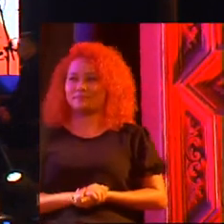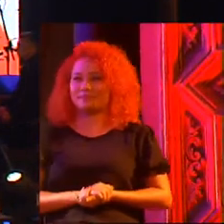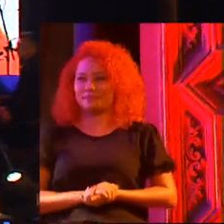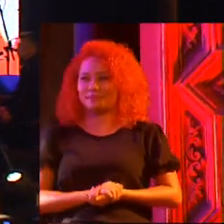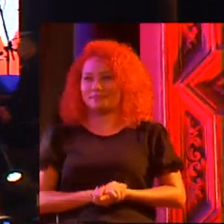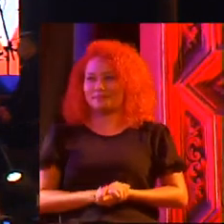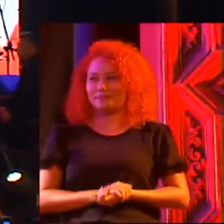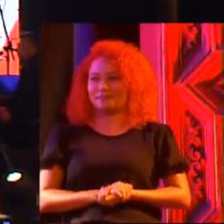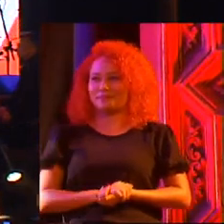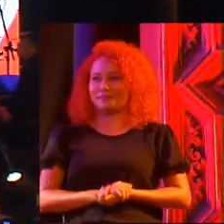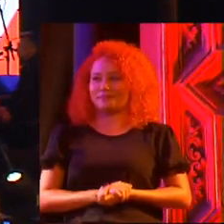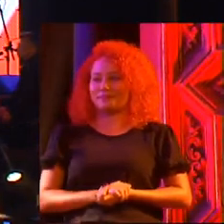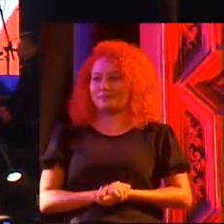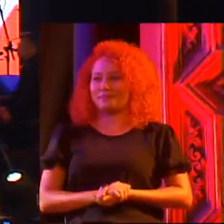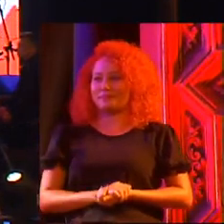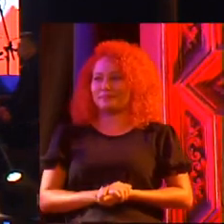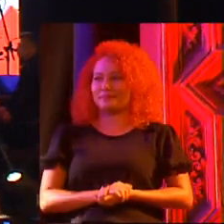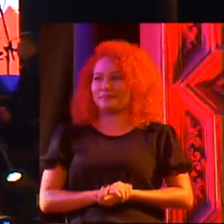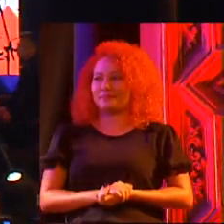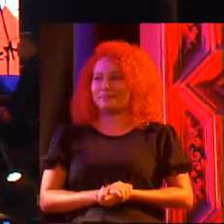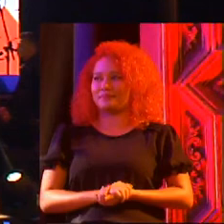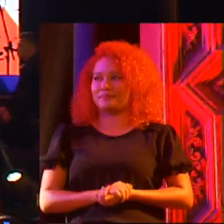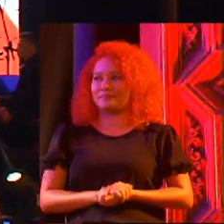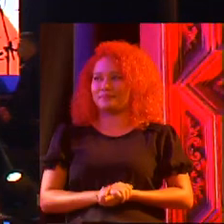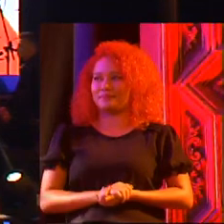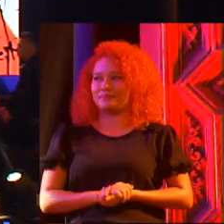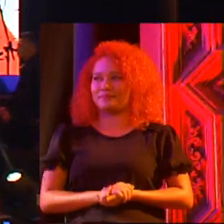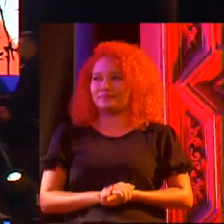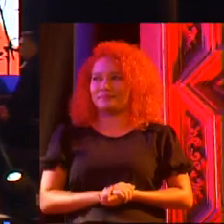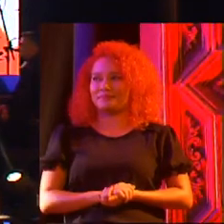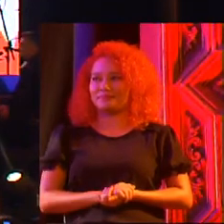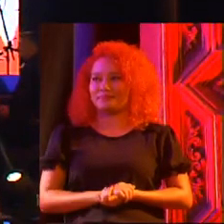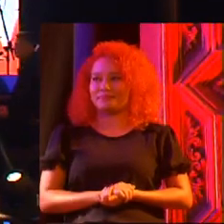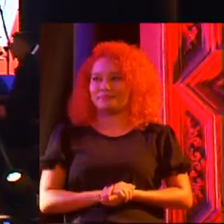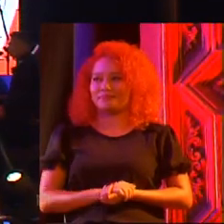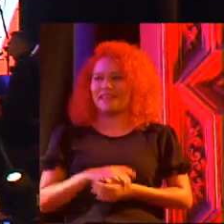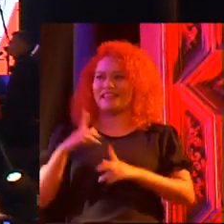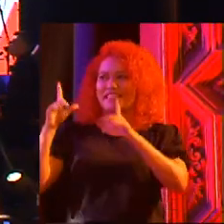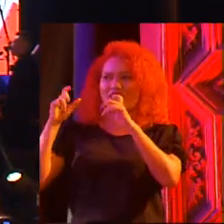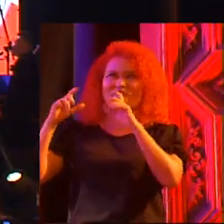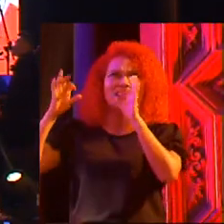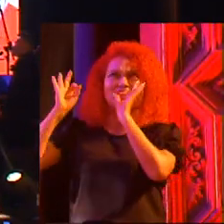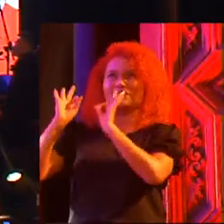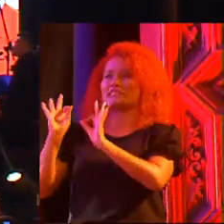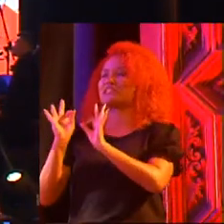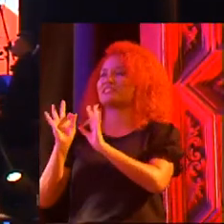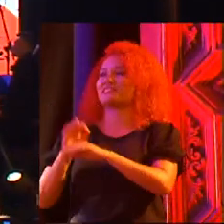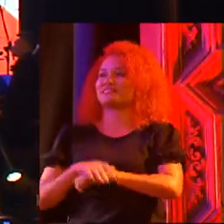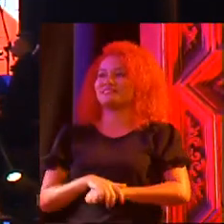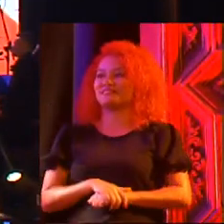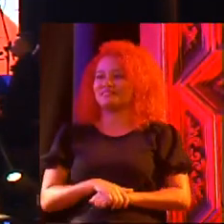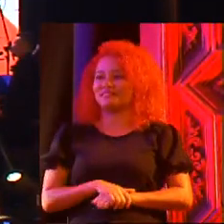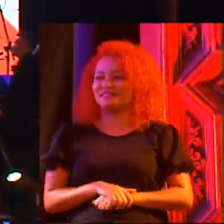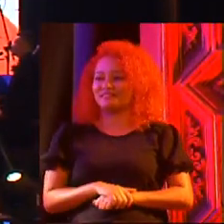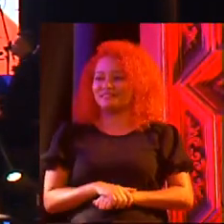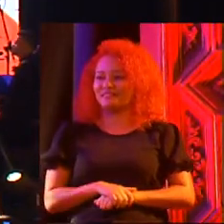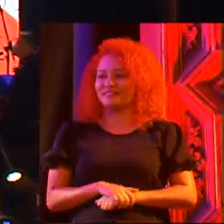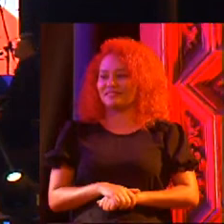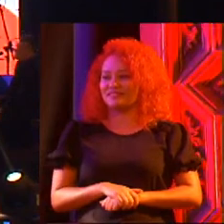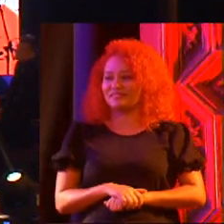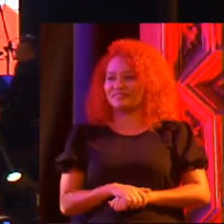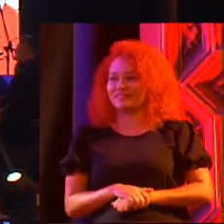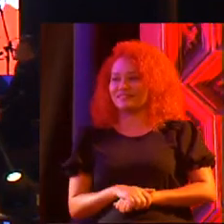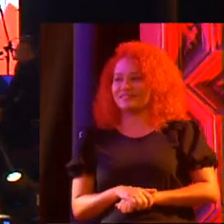Olha, que coisa linda. Bora aproveitar. Essa foto vai sair um escândalo. Aqui em cima da estrelinha,